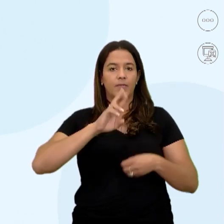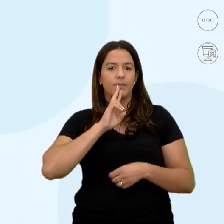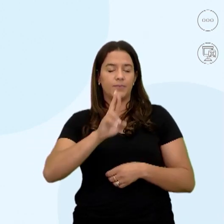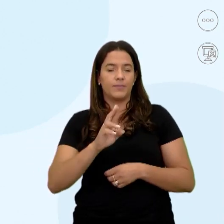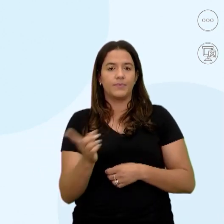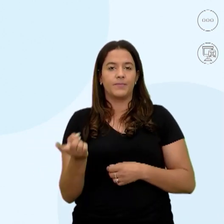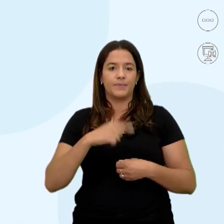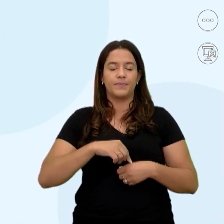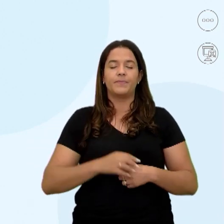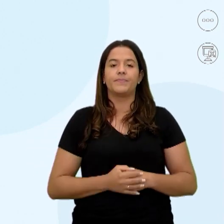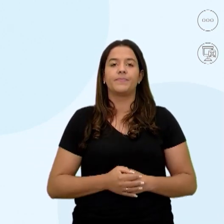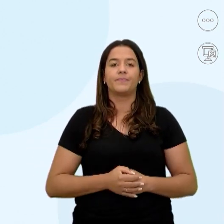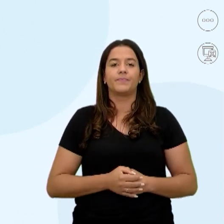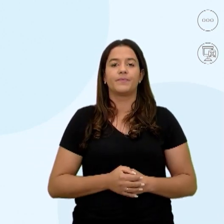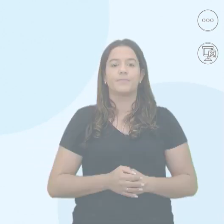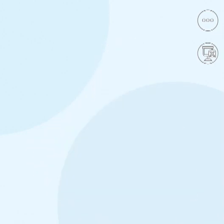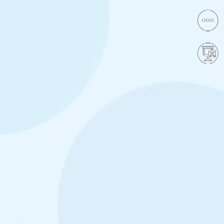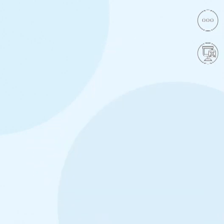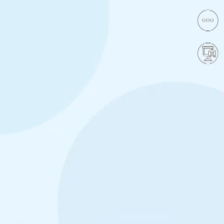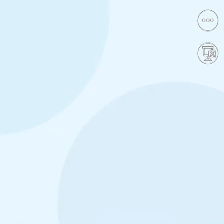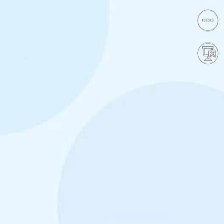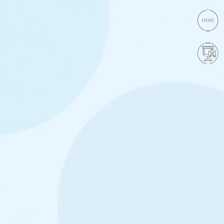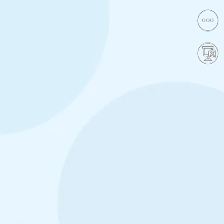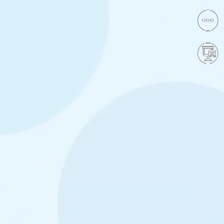Já voltamos.